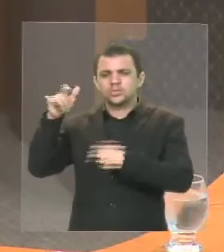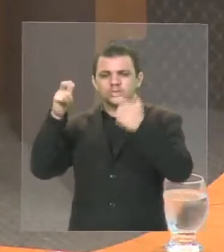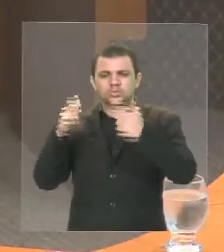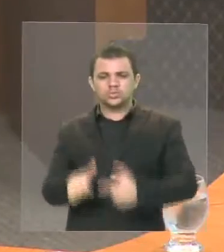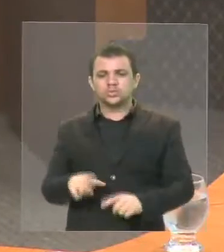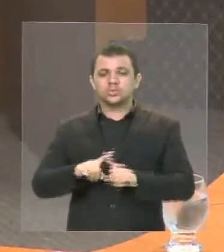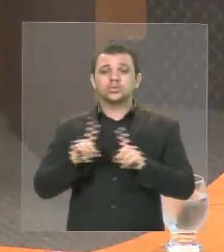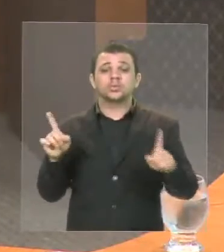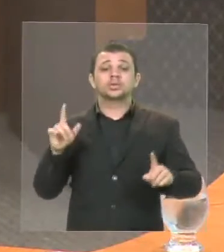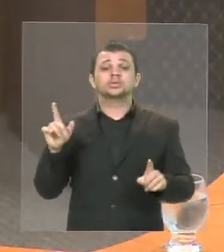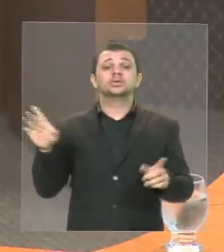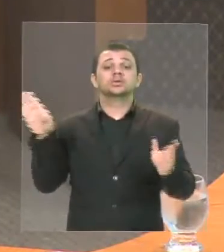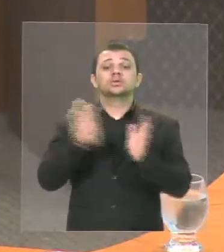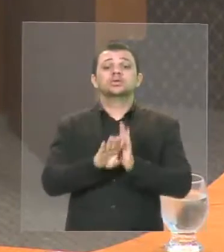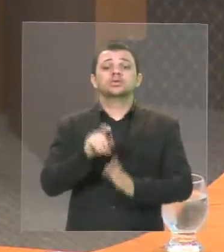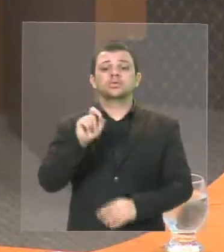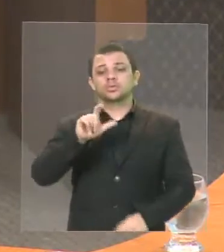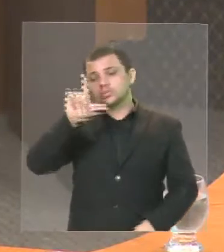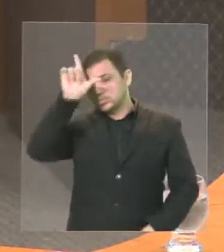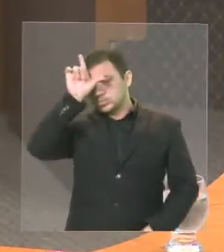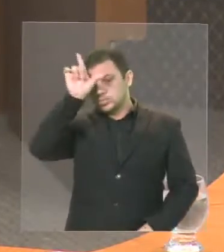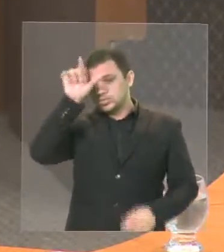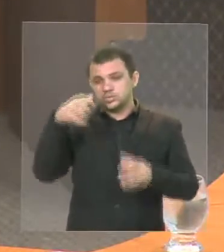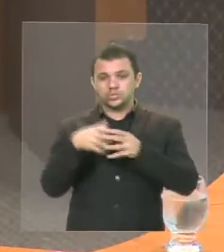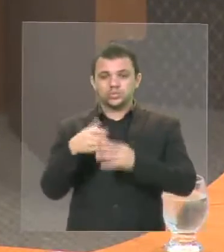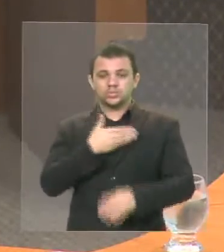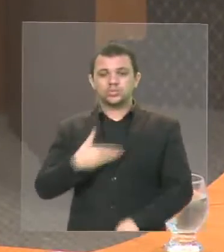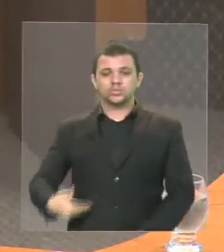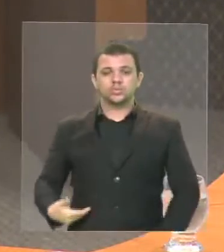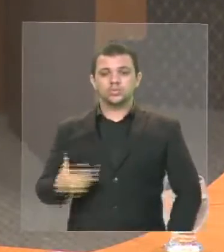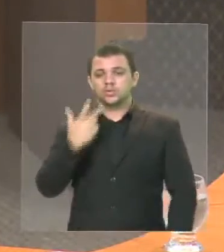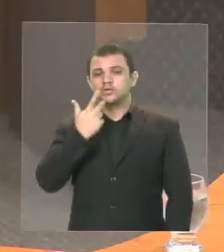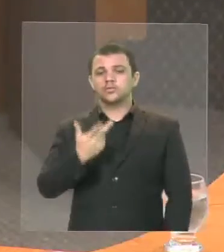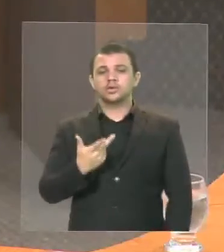chega o líder de um dos blocos governistas